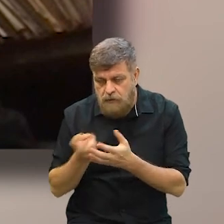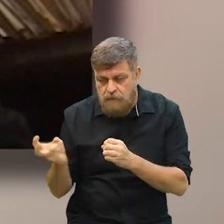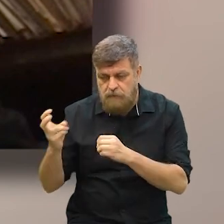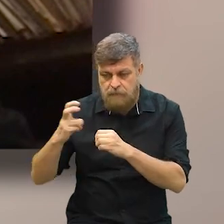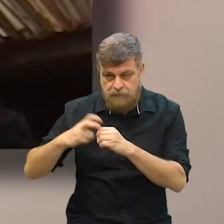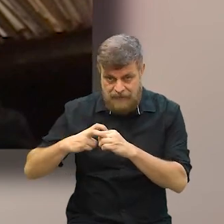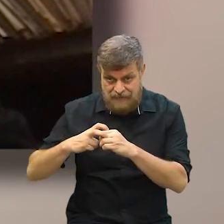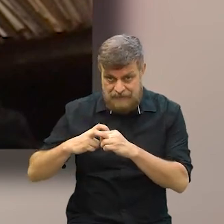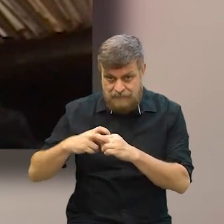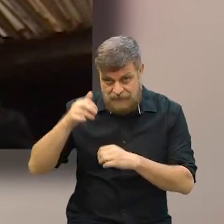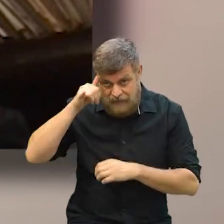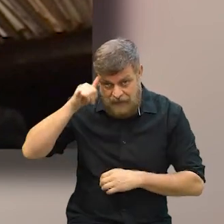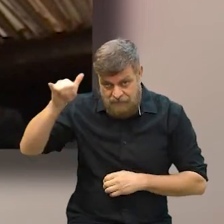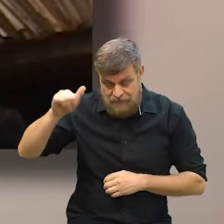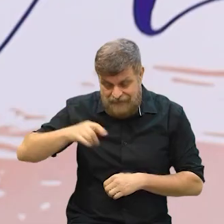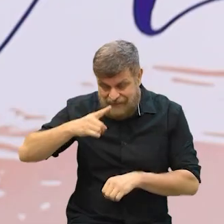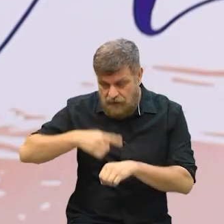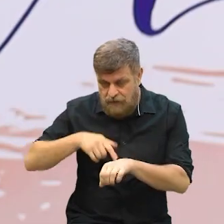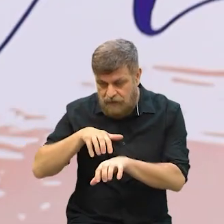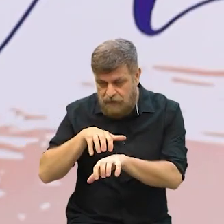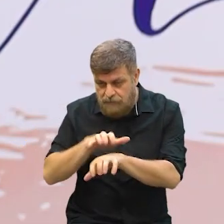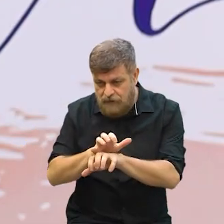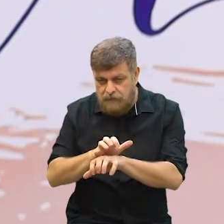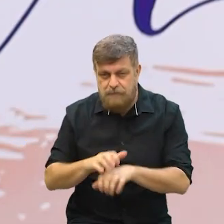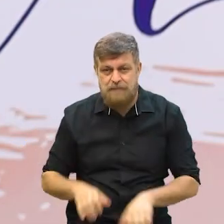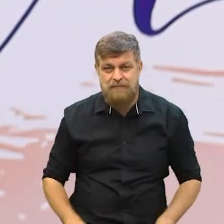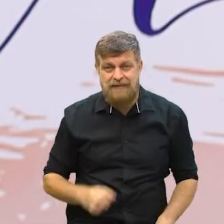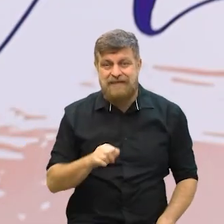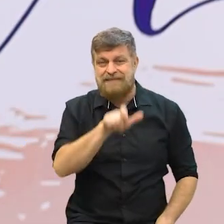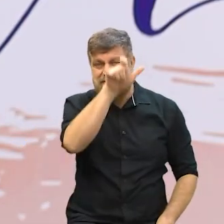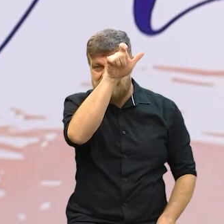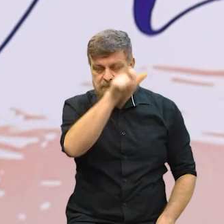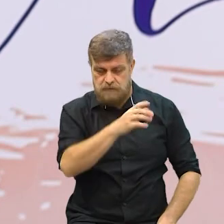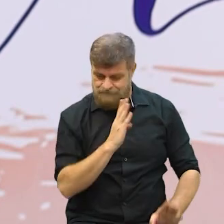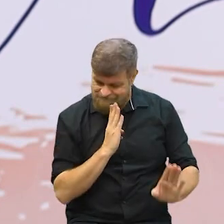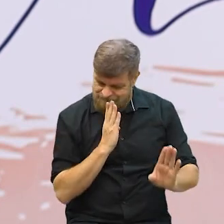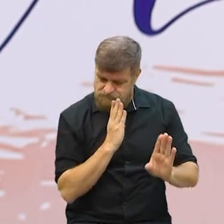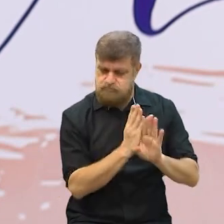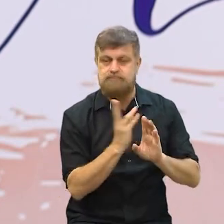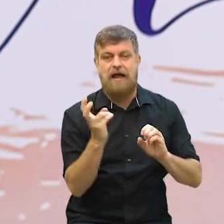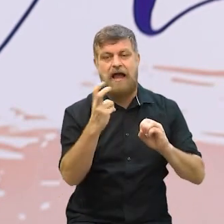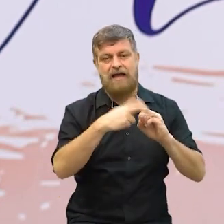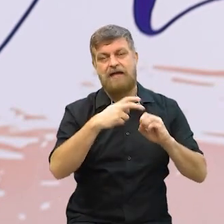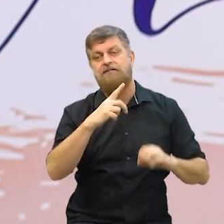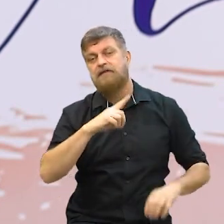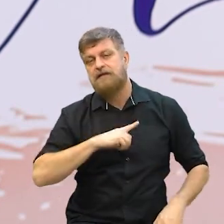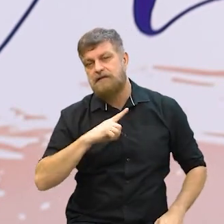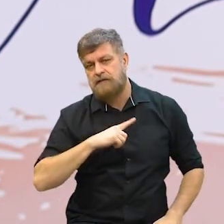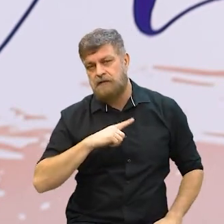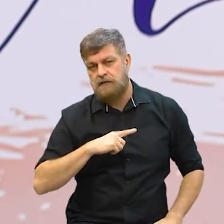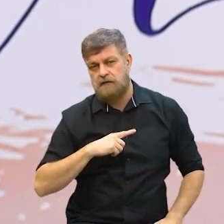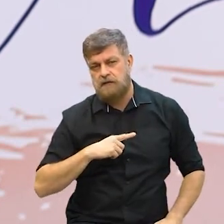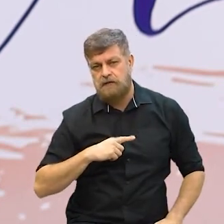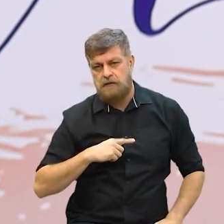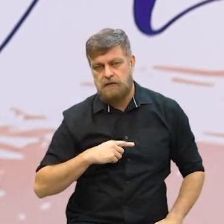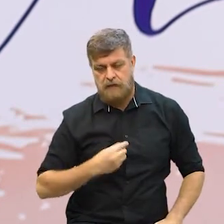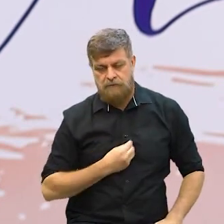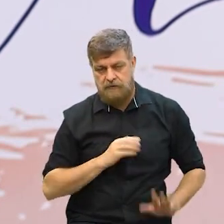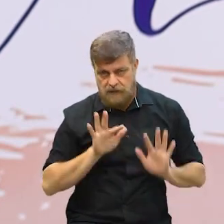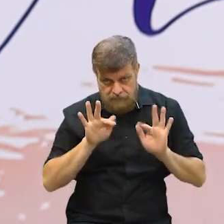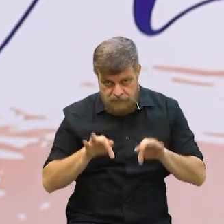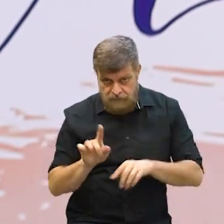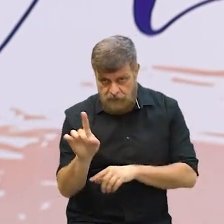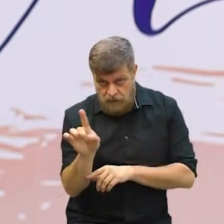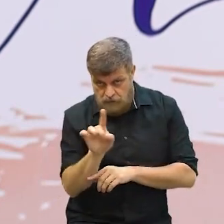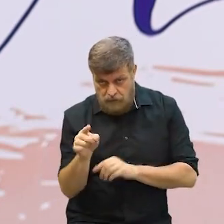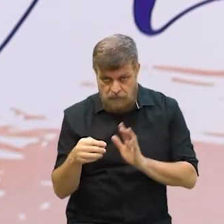profilático pós-exposição. E se a pessoa foi aí detectada com o HIV, doutor, não é o fim do